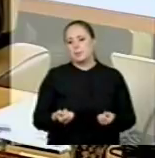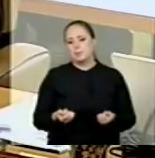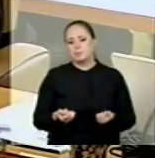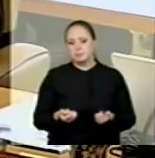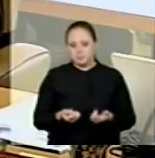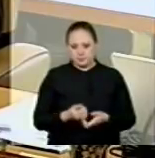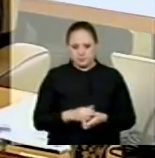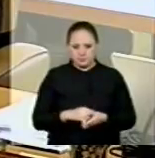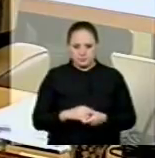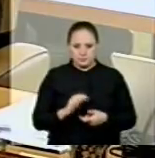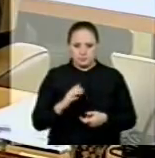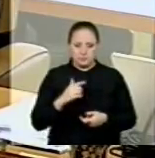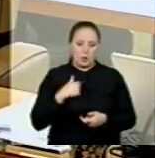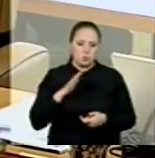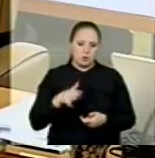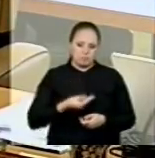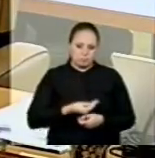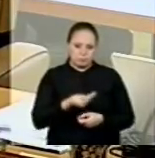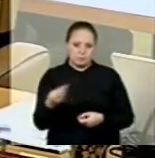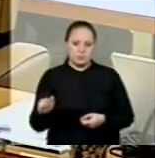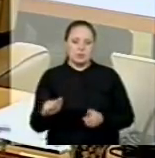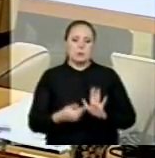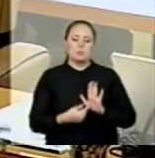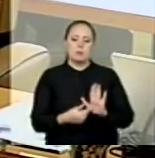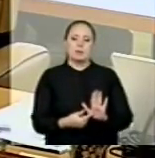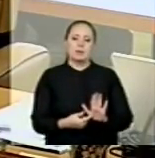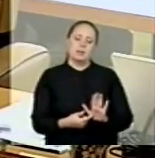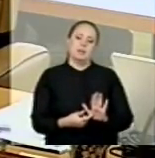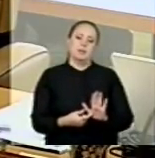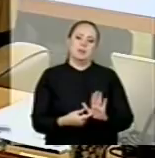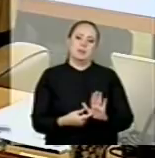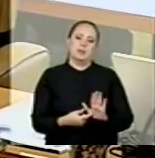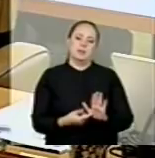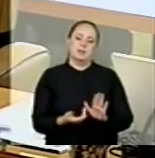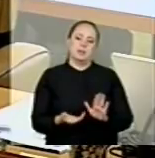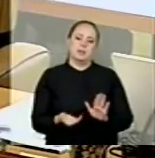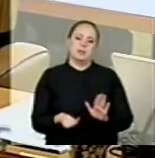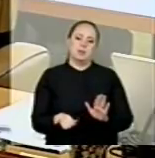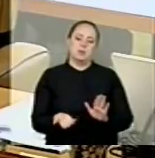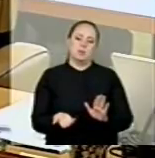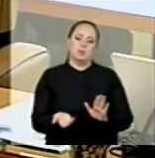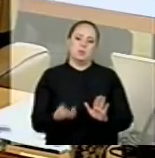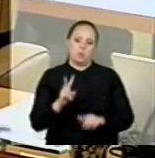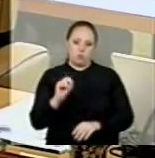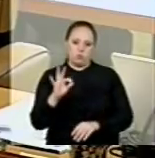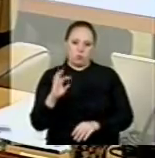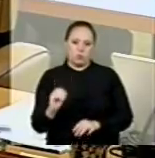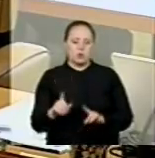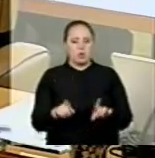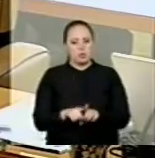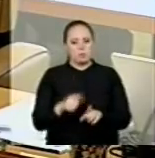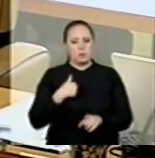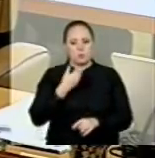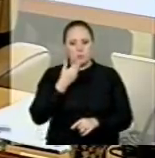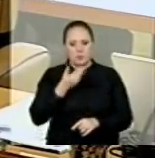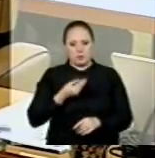as mãos dos colegas que me obsequiaram com o recebimento do voto, e em breve também pedirei que se